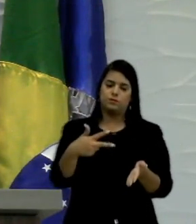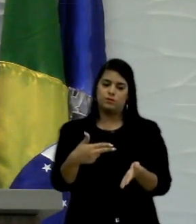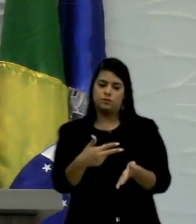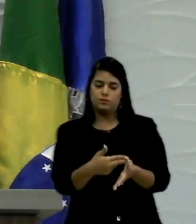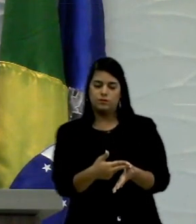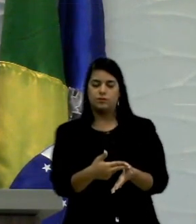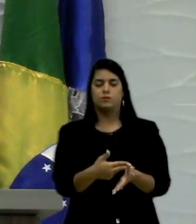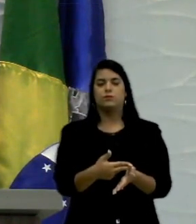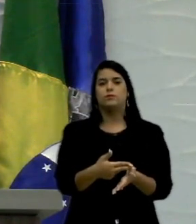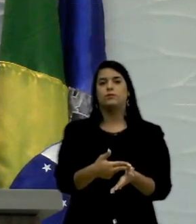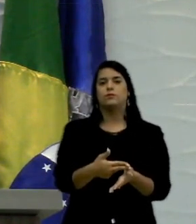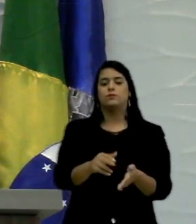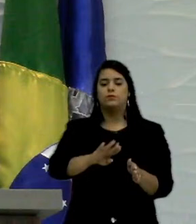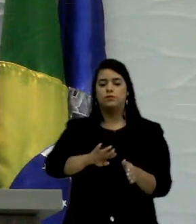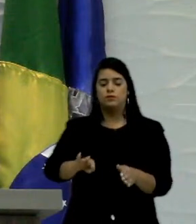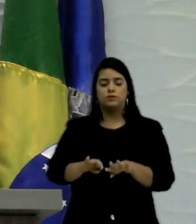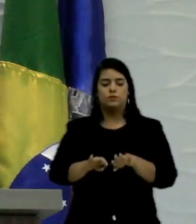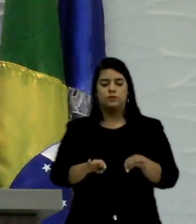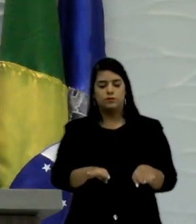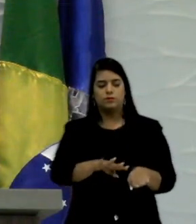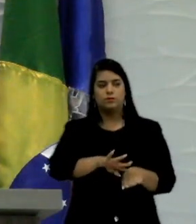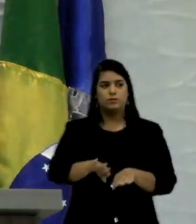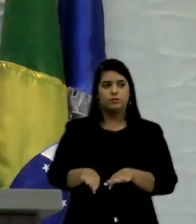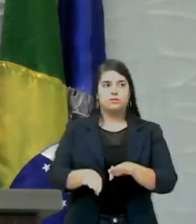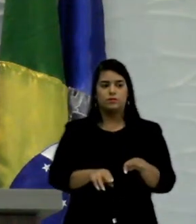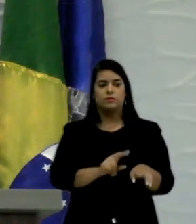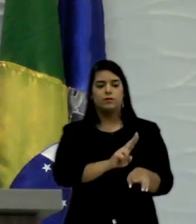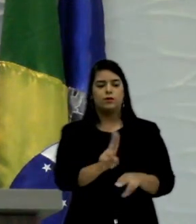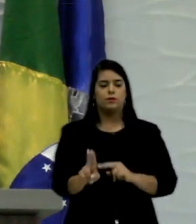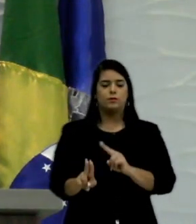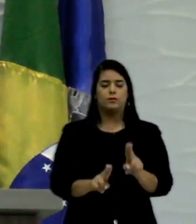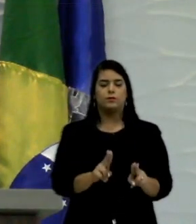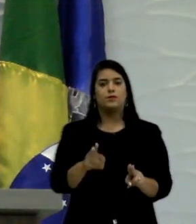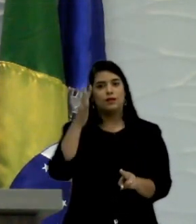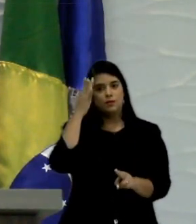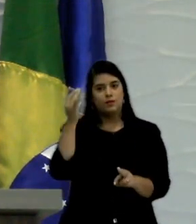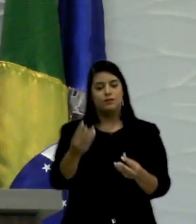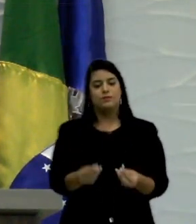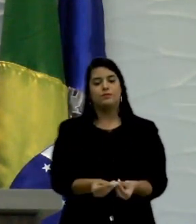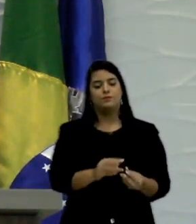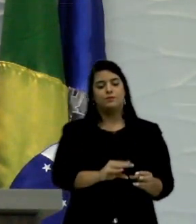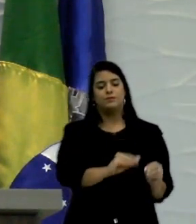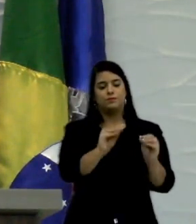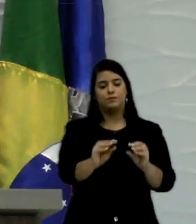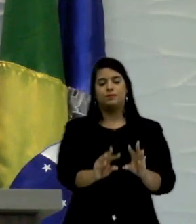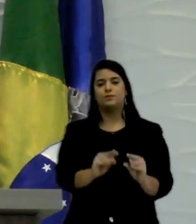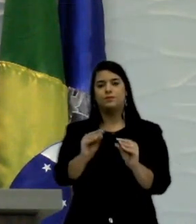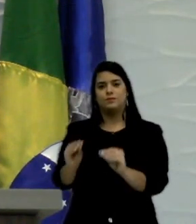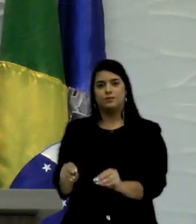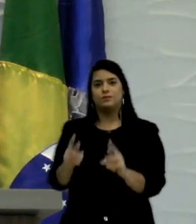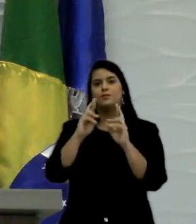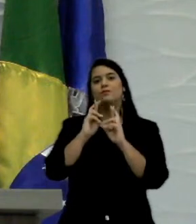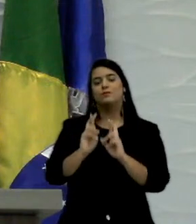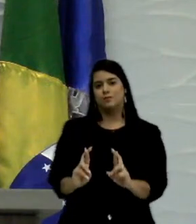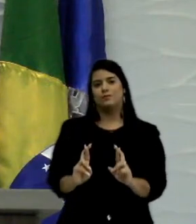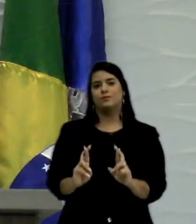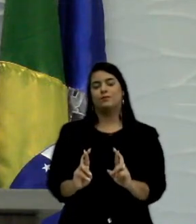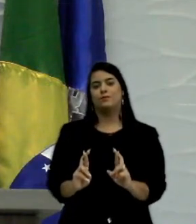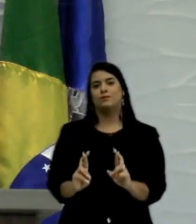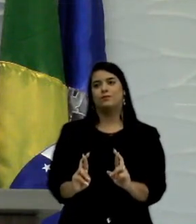enfim, separar por ordem para que amanhã possa ser entregue. Então fica aí o nosso recado para a nossa população do